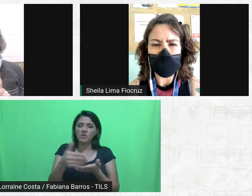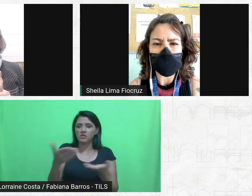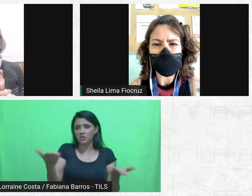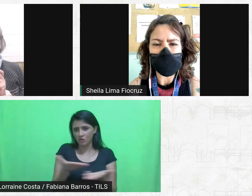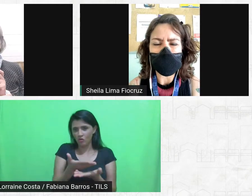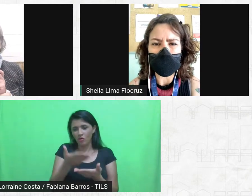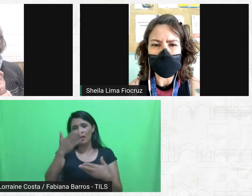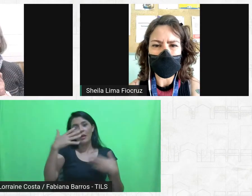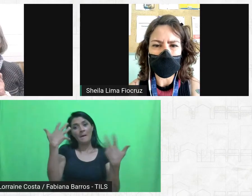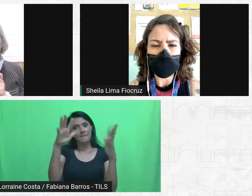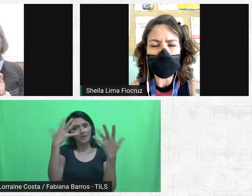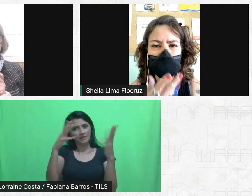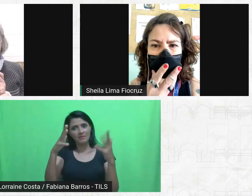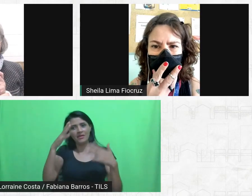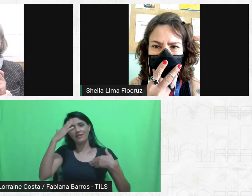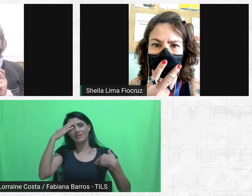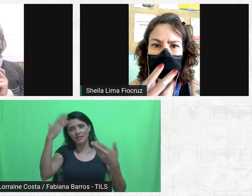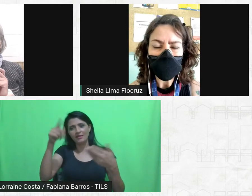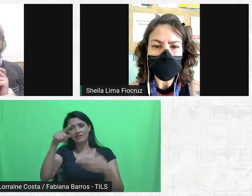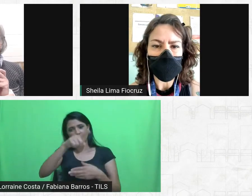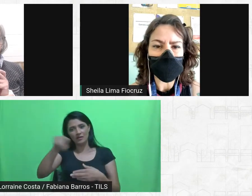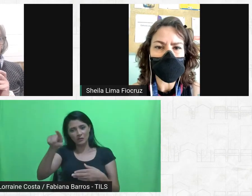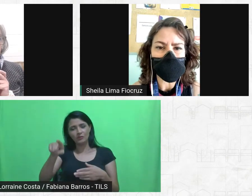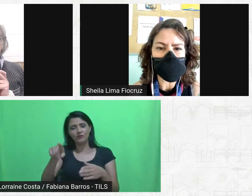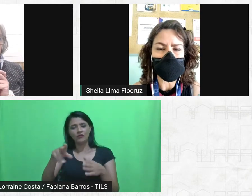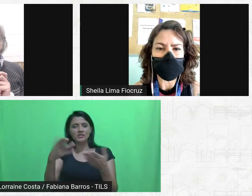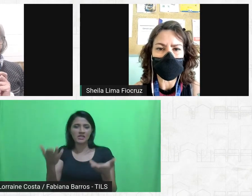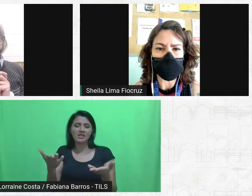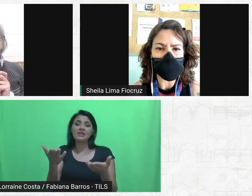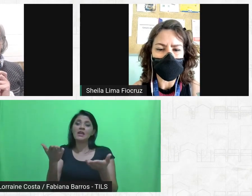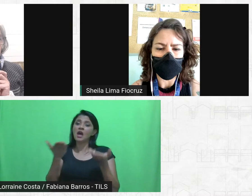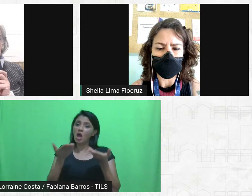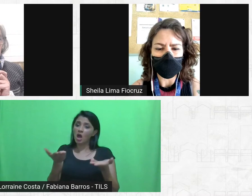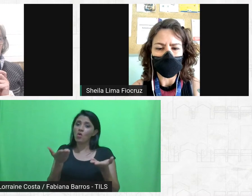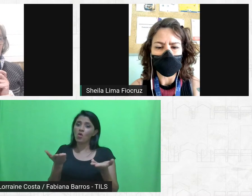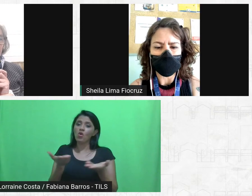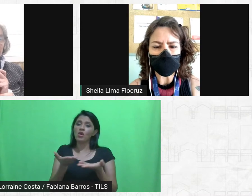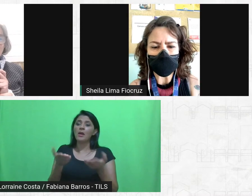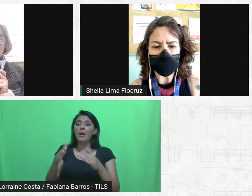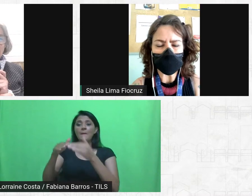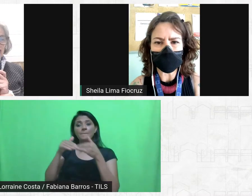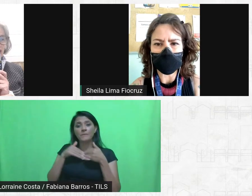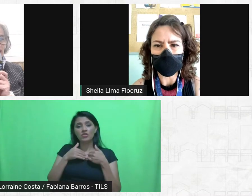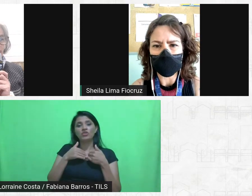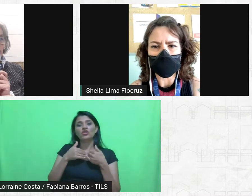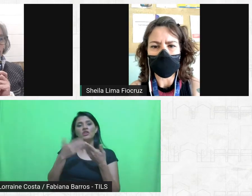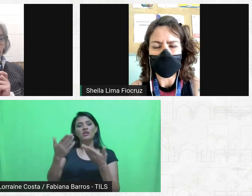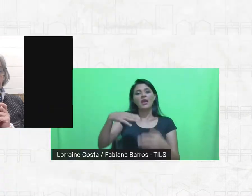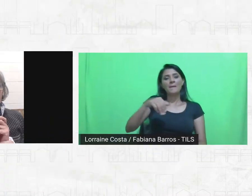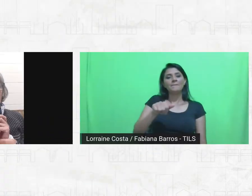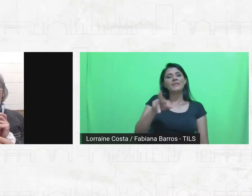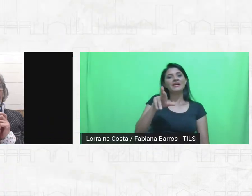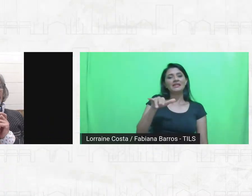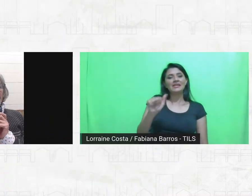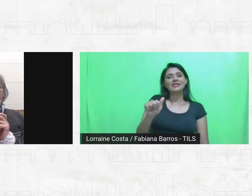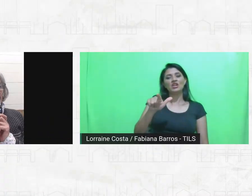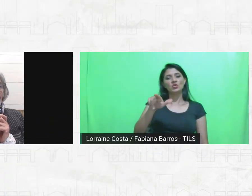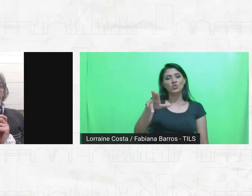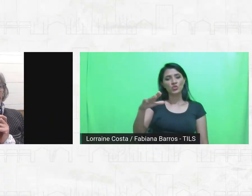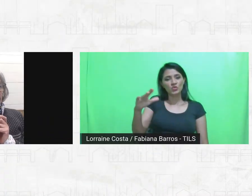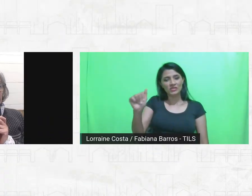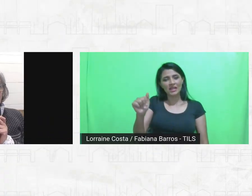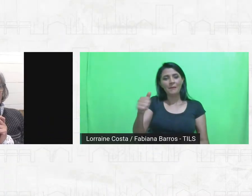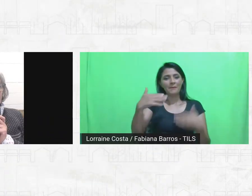imensamente a apresentação de vocês e agora vou pedir para a nossa querida Maria Lissa Refinete Martins, a Malu, para